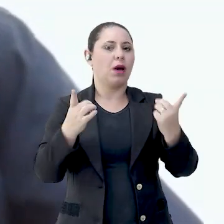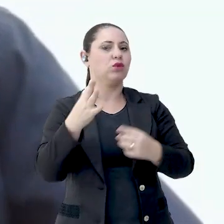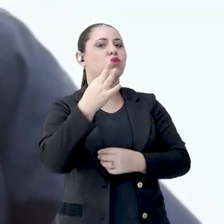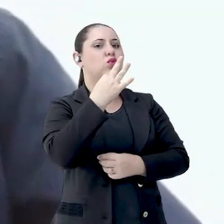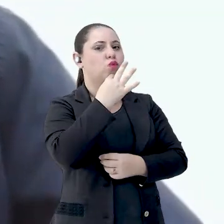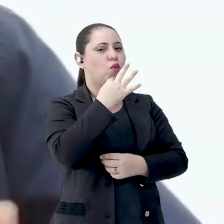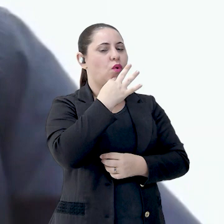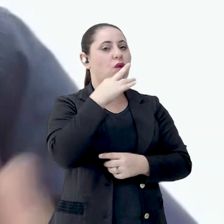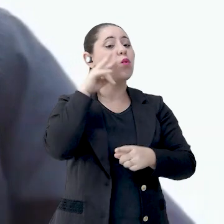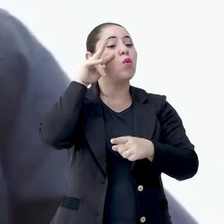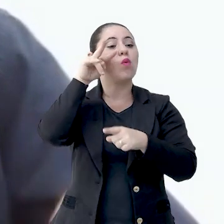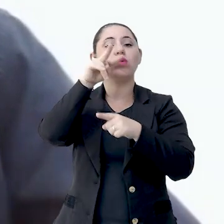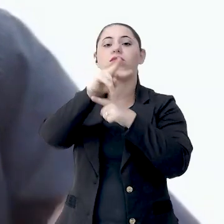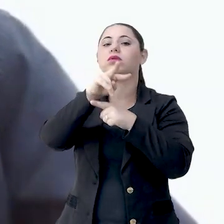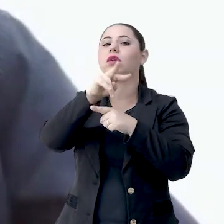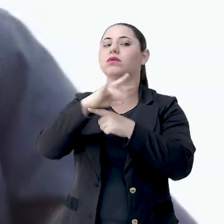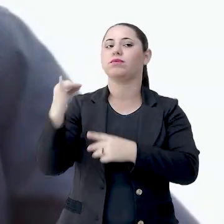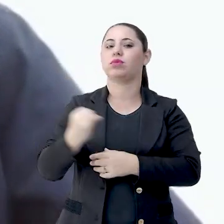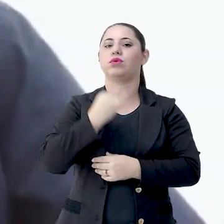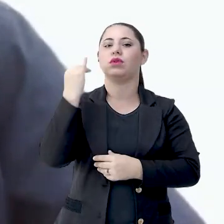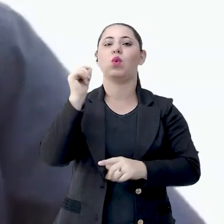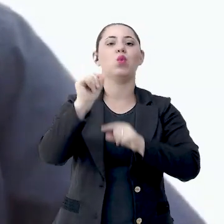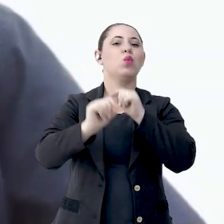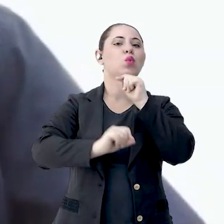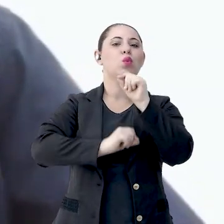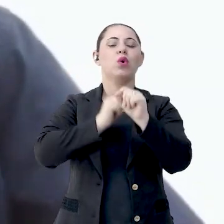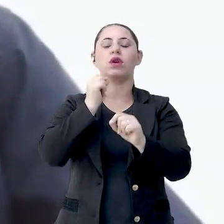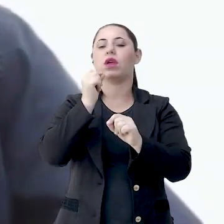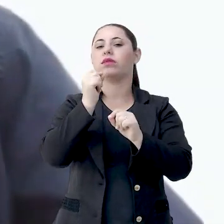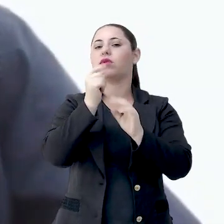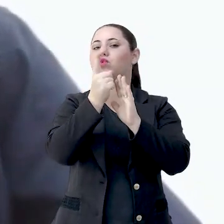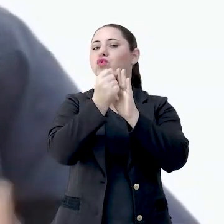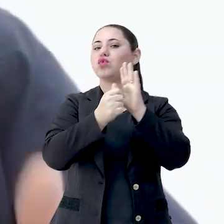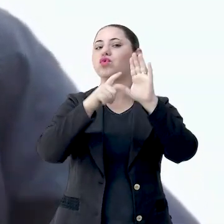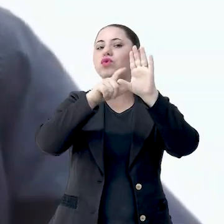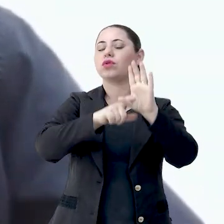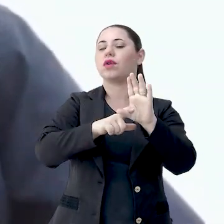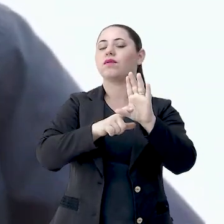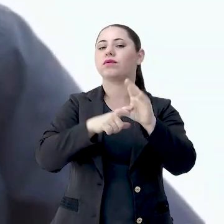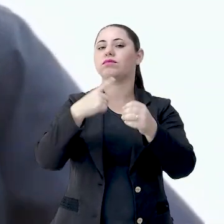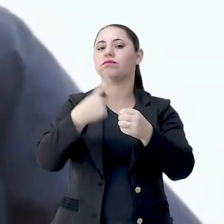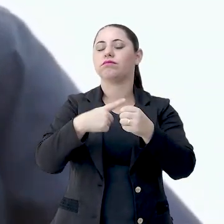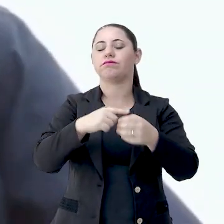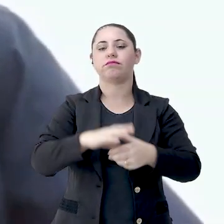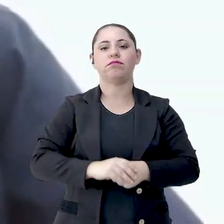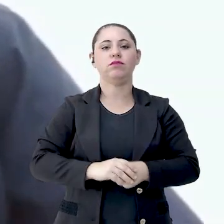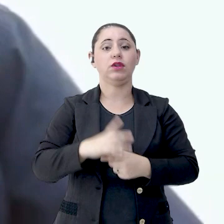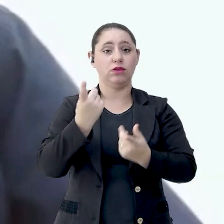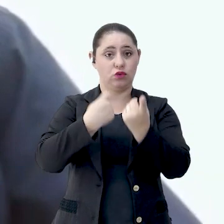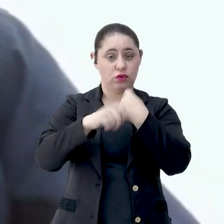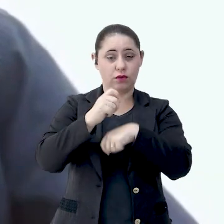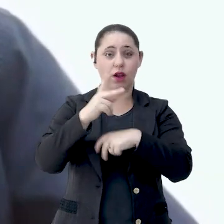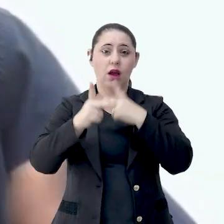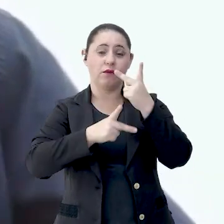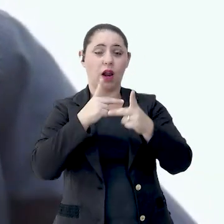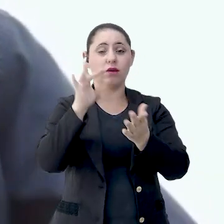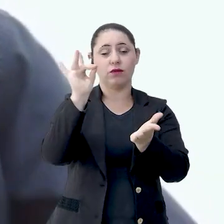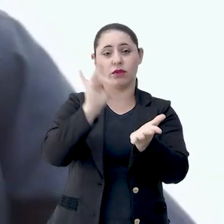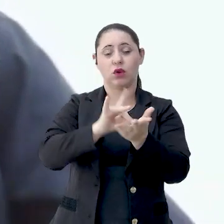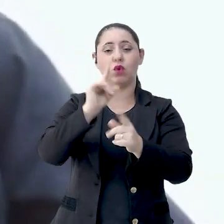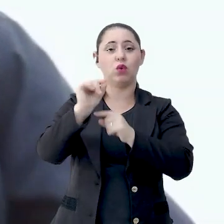faz parte de uma pauta no momento da campanha dos prefeitos, mas ela é uma pauta fundamental quando se trata